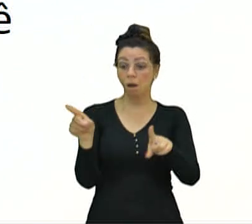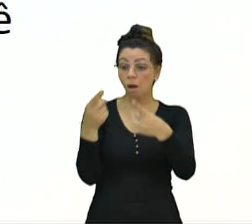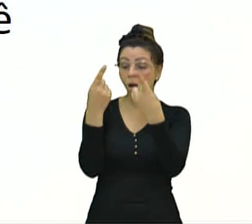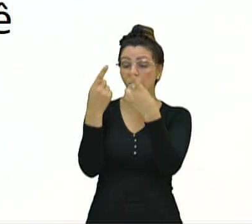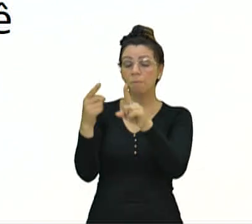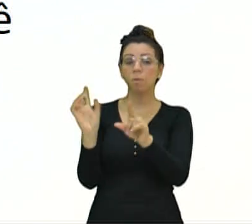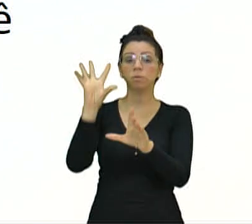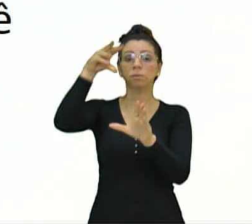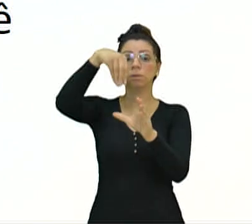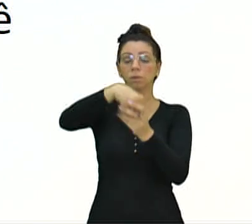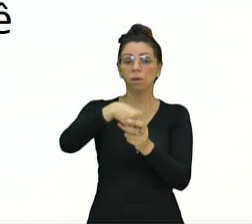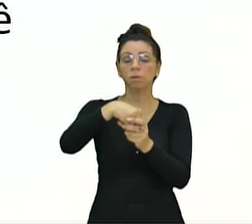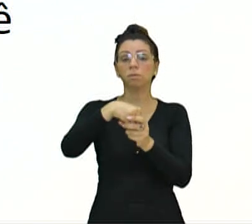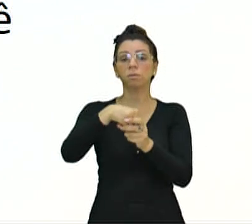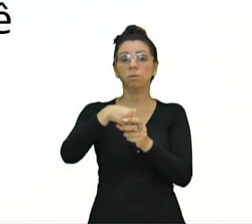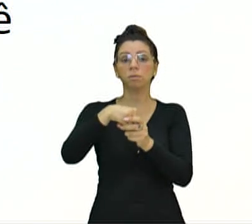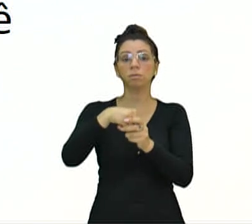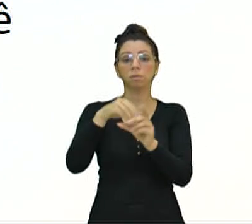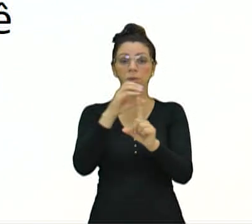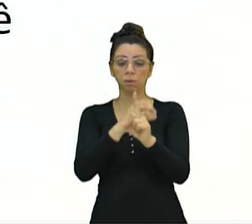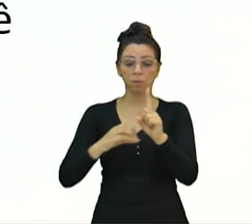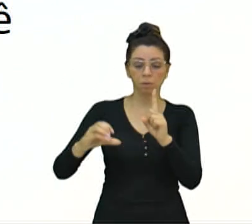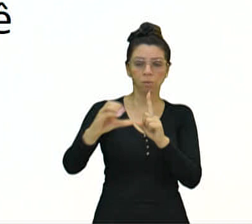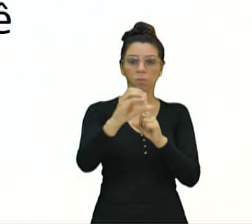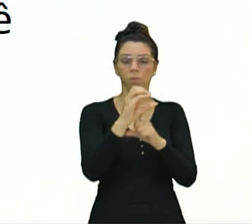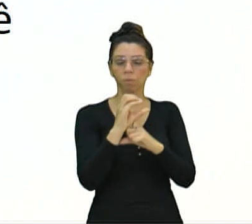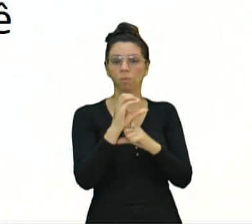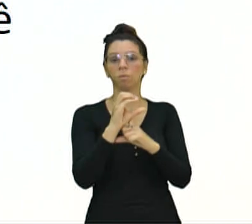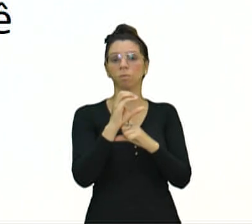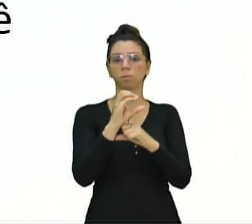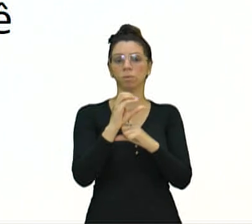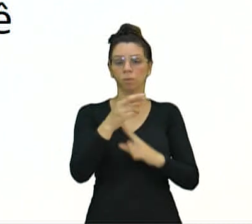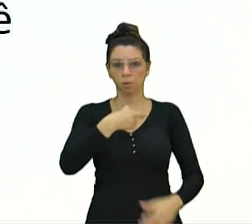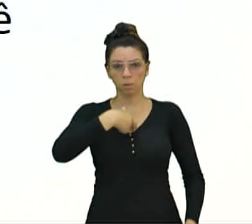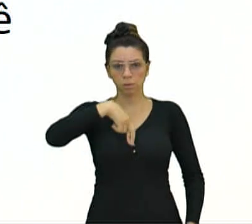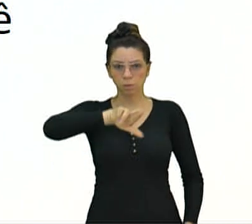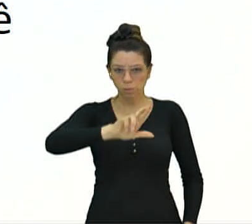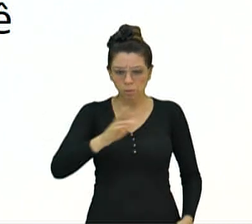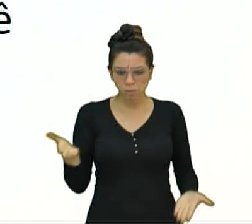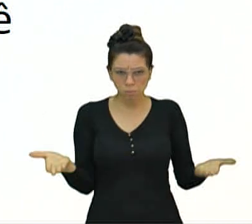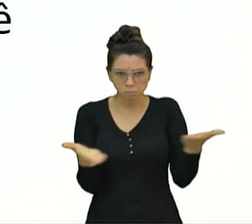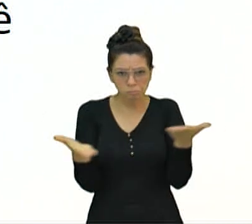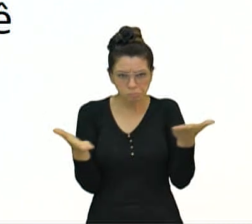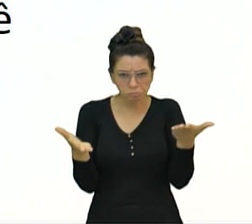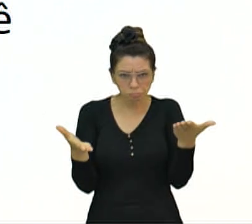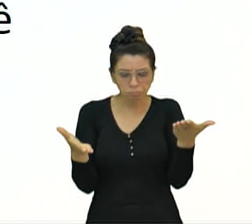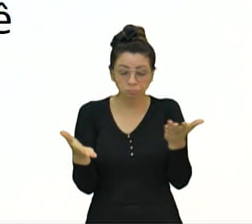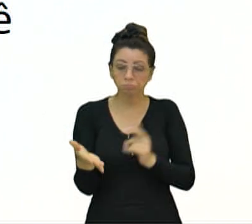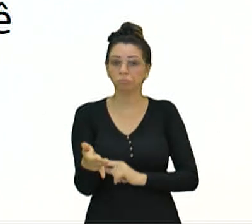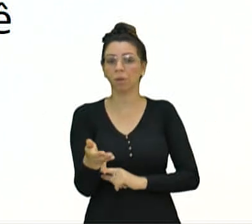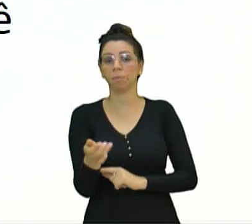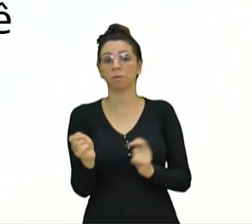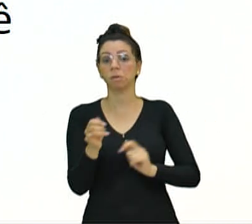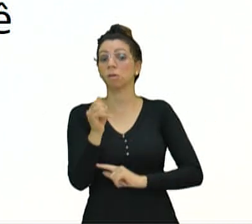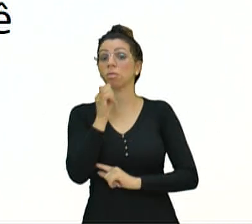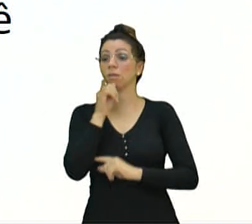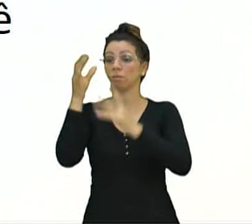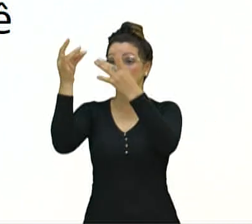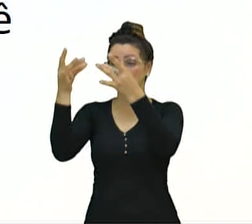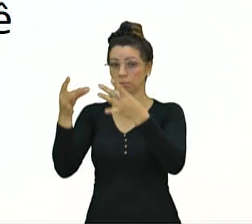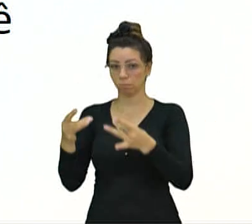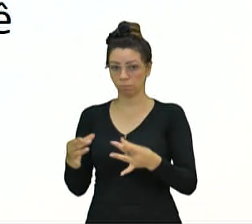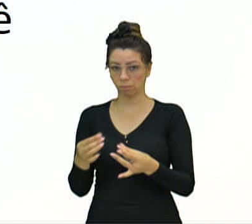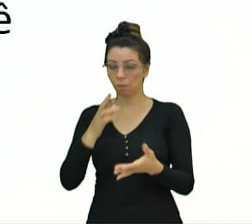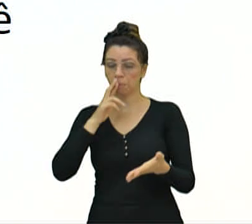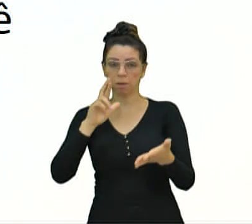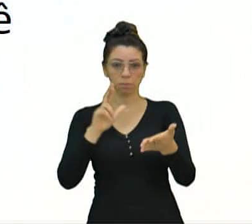cerimônias religiosas de hoje? Dê exemplos. Vocês vão pensar um pouquinho. Número 1 e número 3 vocês vão